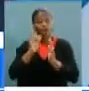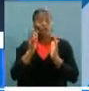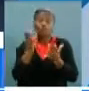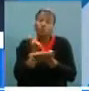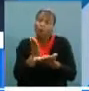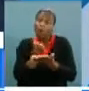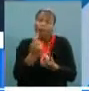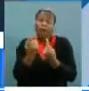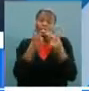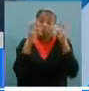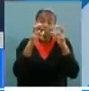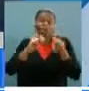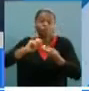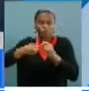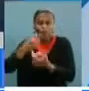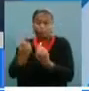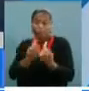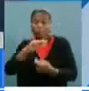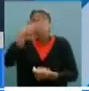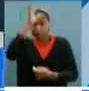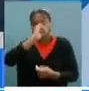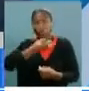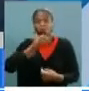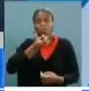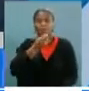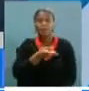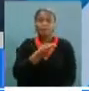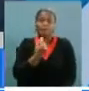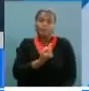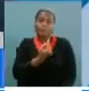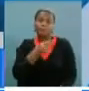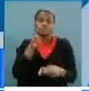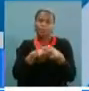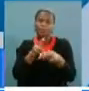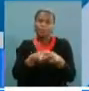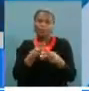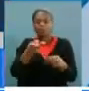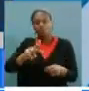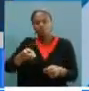alguma polémica e que aqui o primeiro-ministro fez questão de sublinhar ser uma disciplina facultativa.